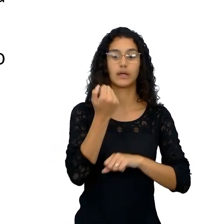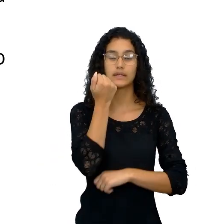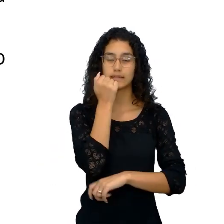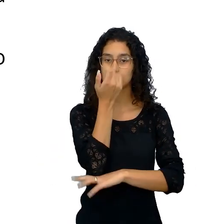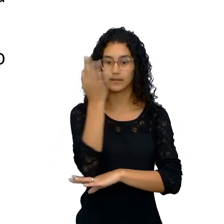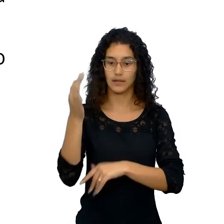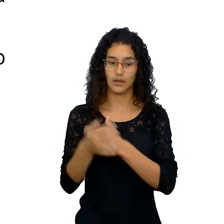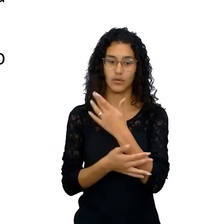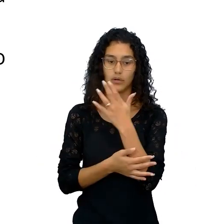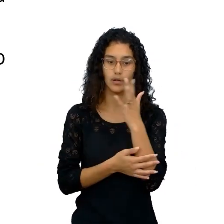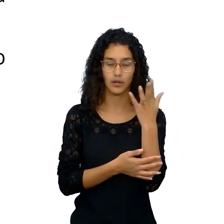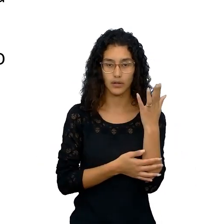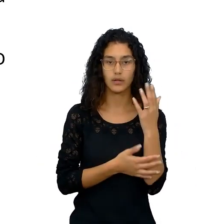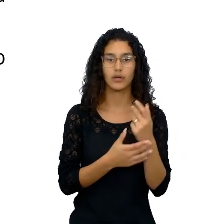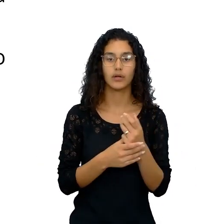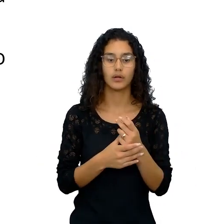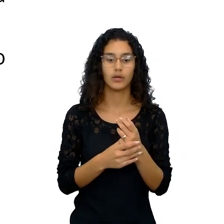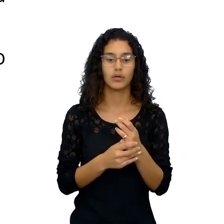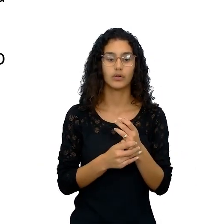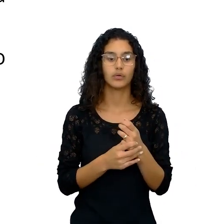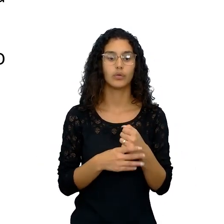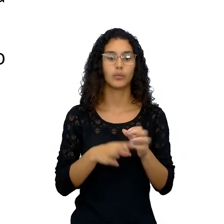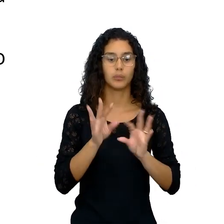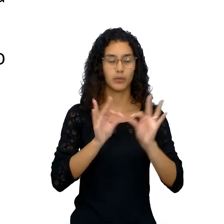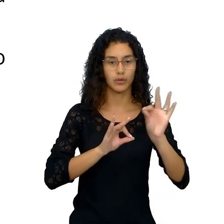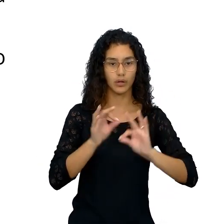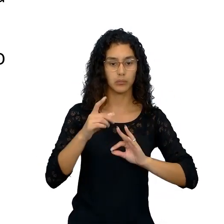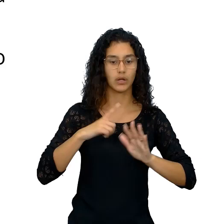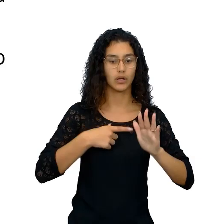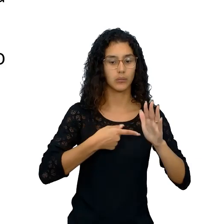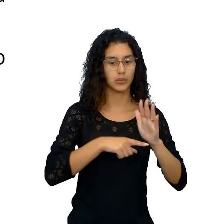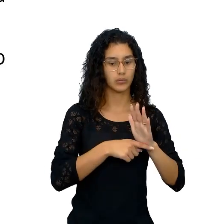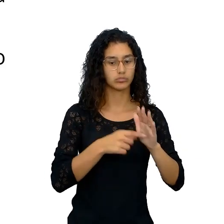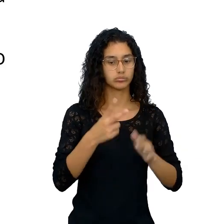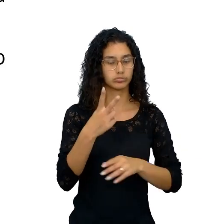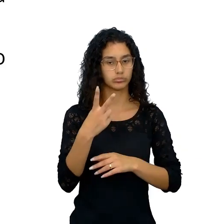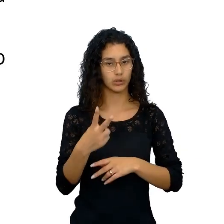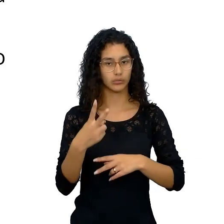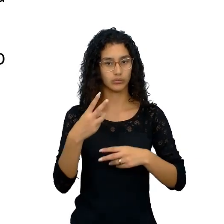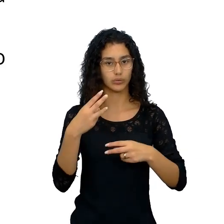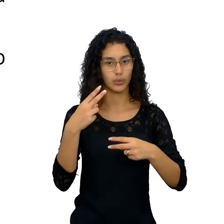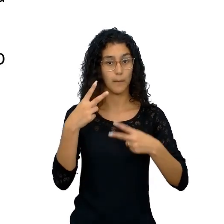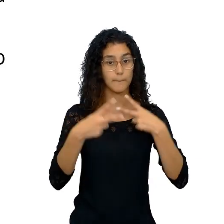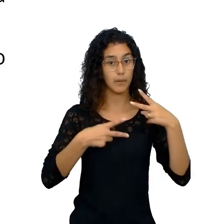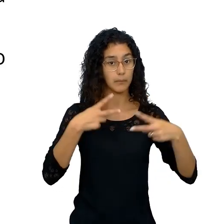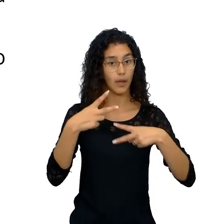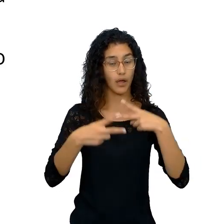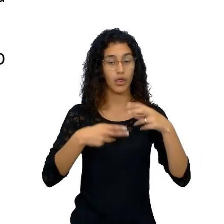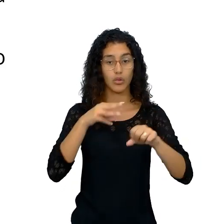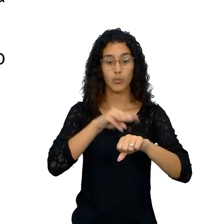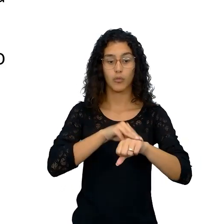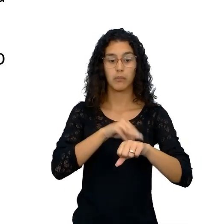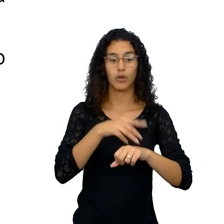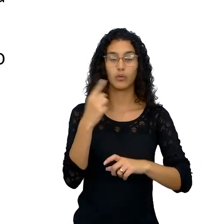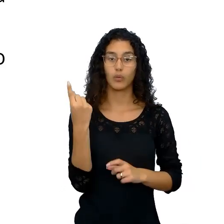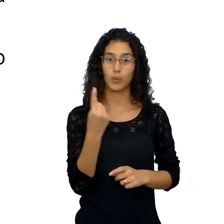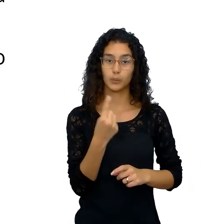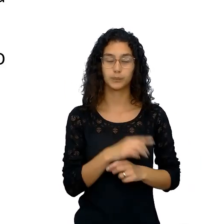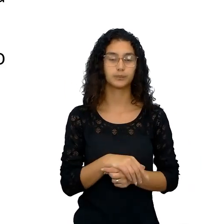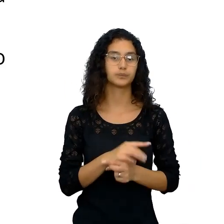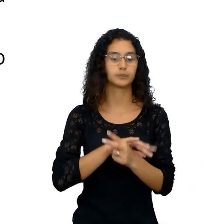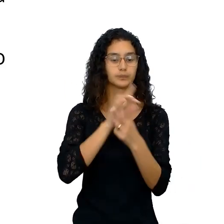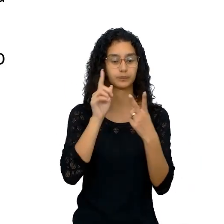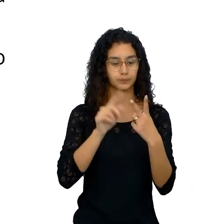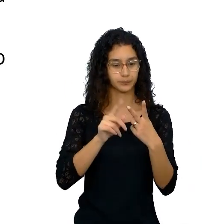ciências da natureza, né, do programa de recuperação e aprofundamento do segundo bimestre, foi lá o nosso momento 1.